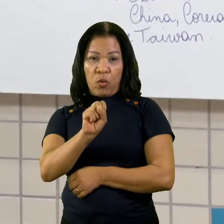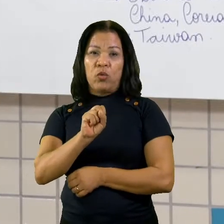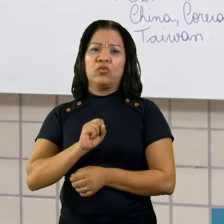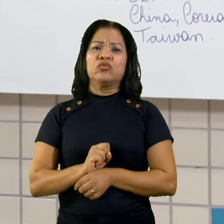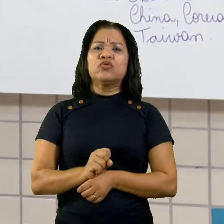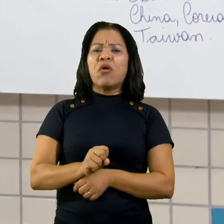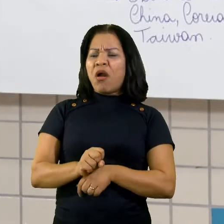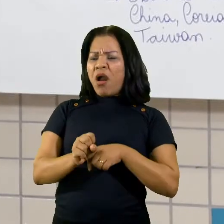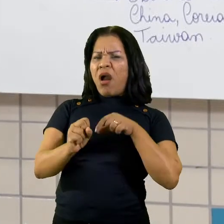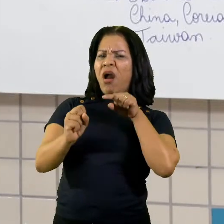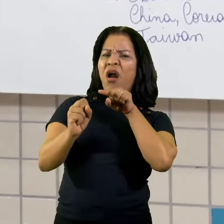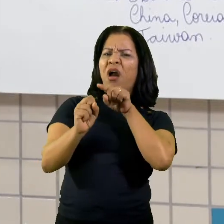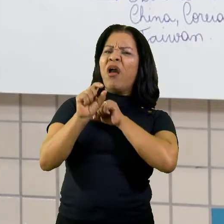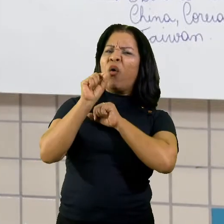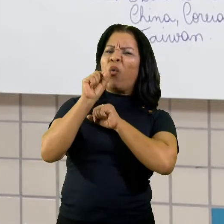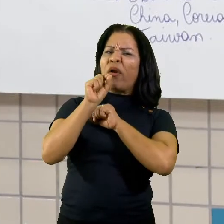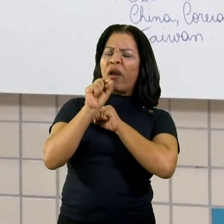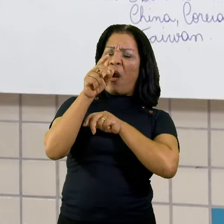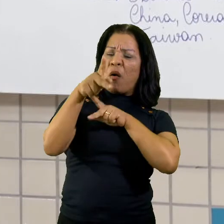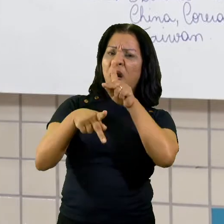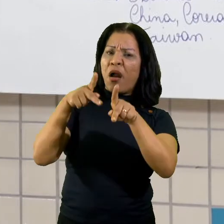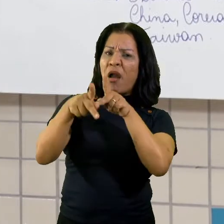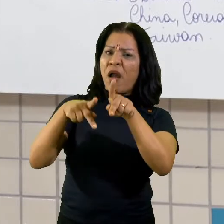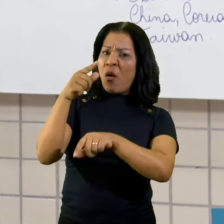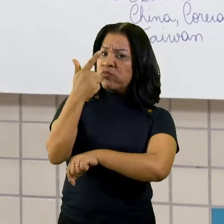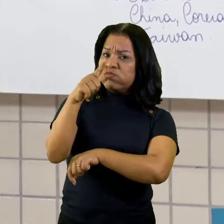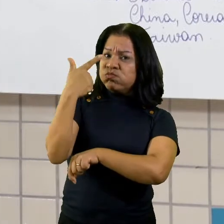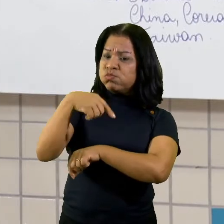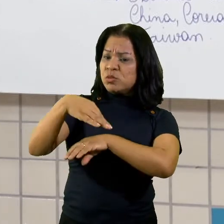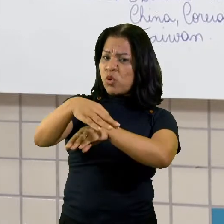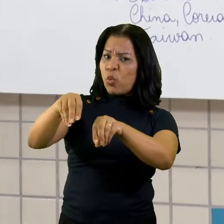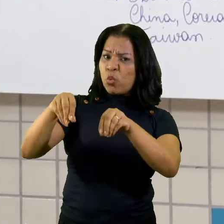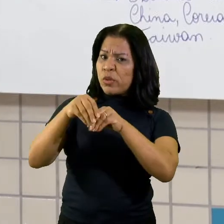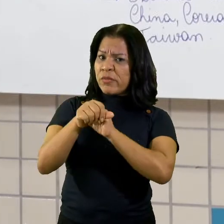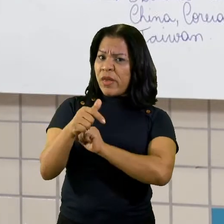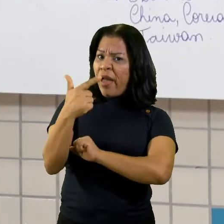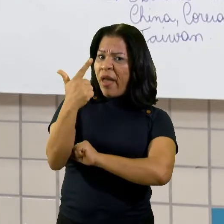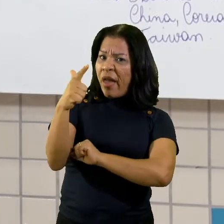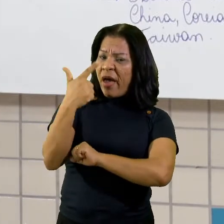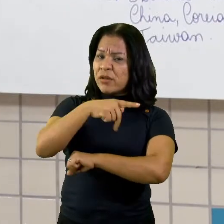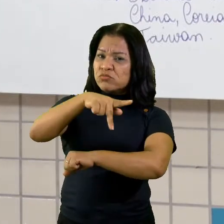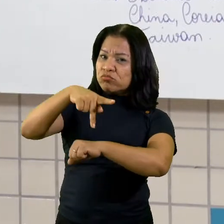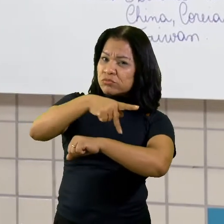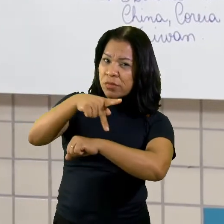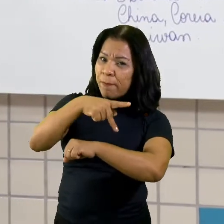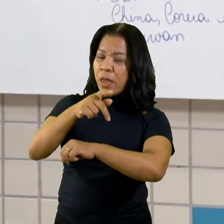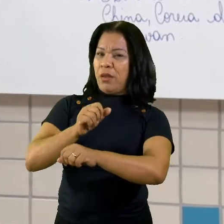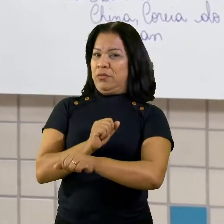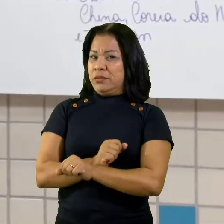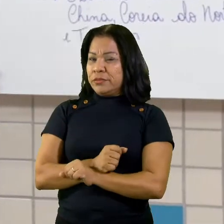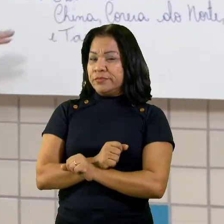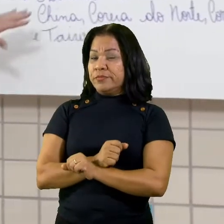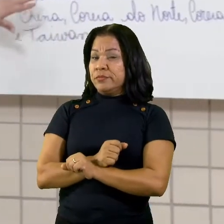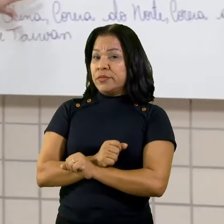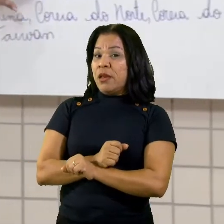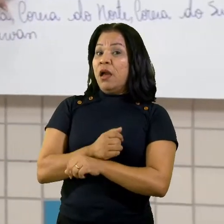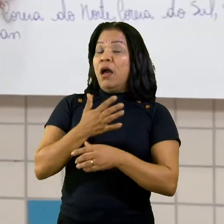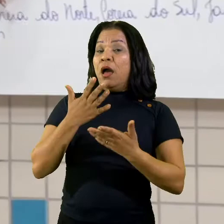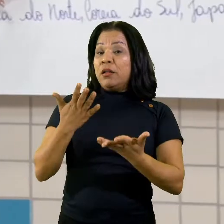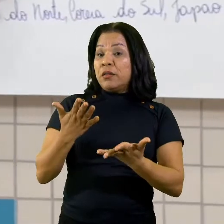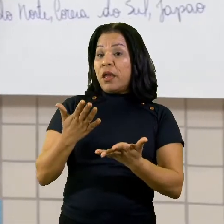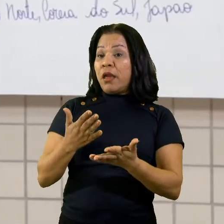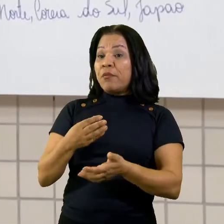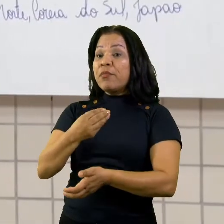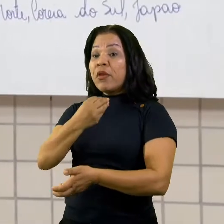povo sem terra, povo sem território, sem pátria, pois os curdos eles vivem aqui próximos à